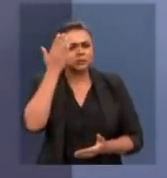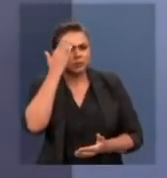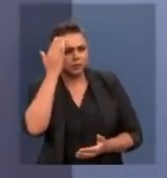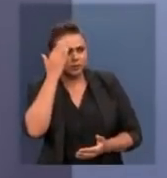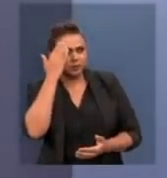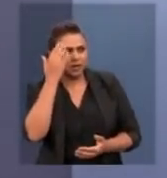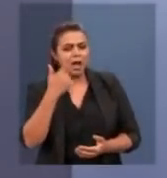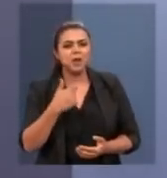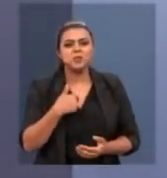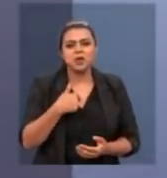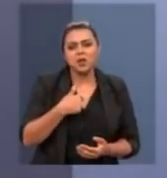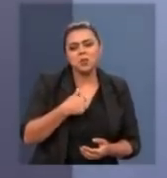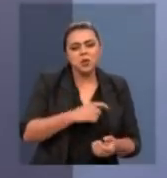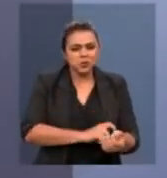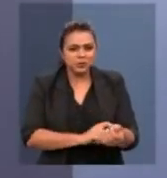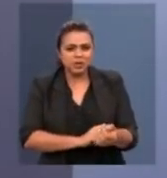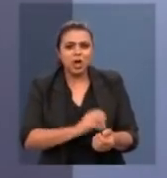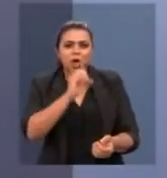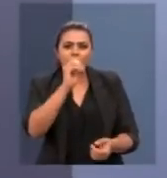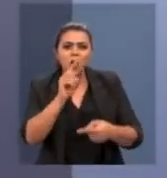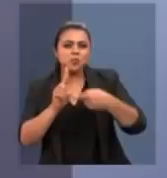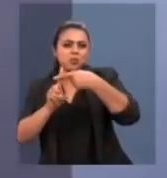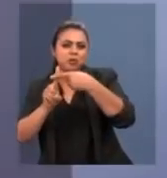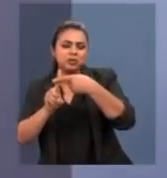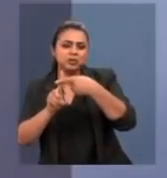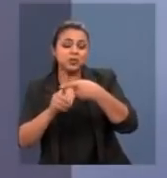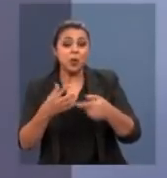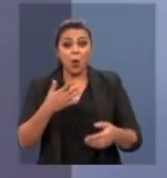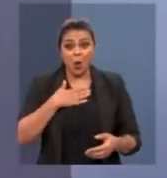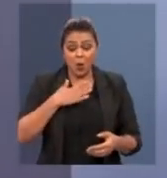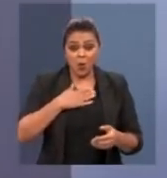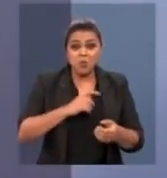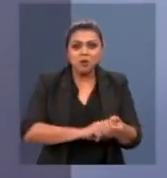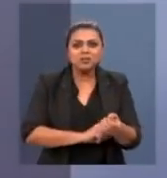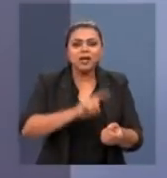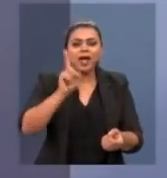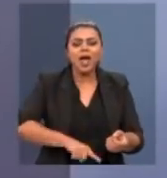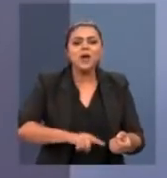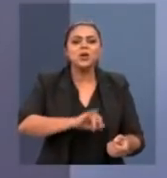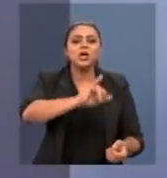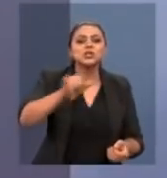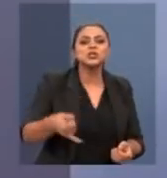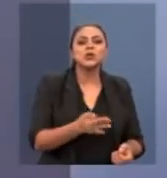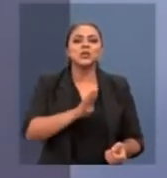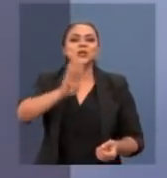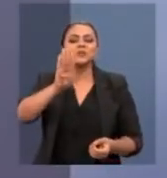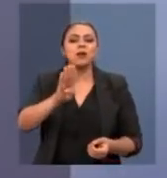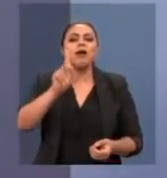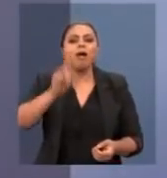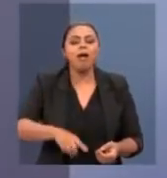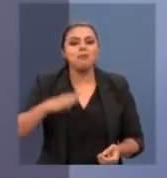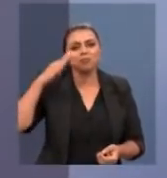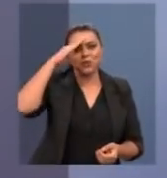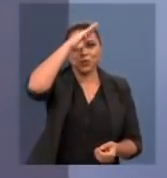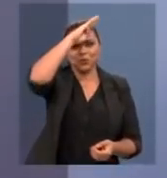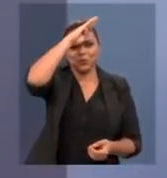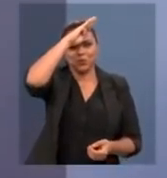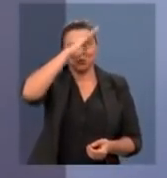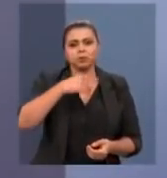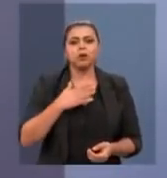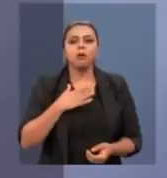sangue a negativo é o positivo o meu sangue é jb jair bolsonaro esse é meu